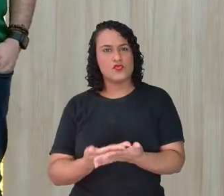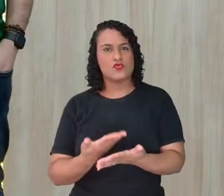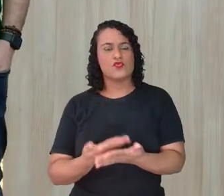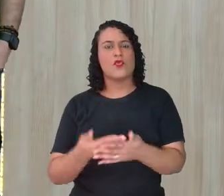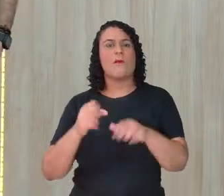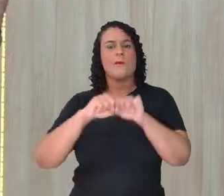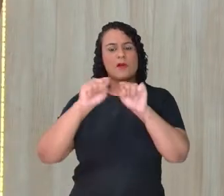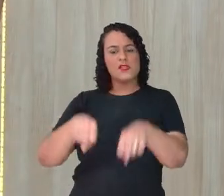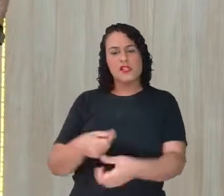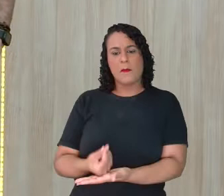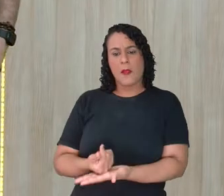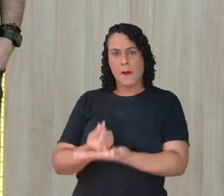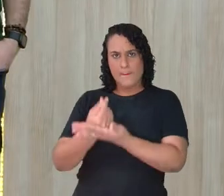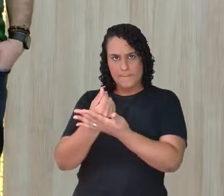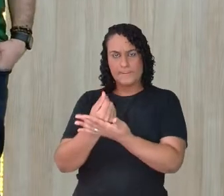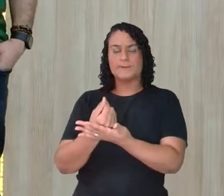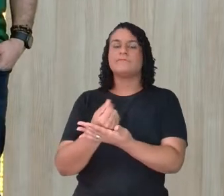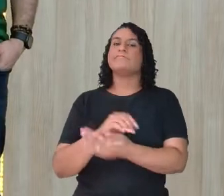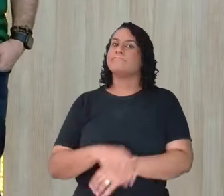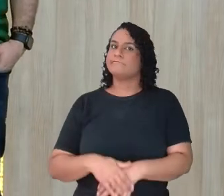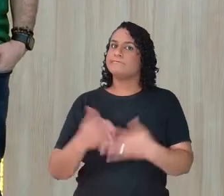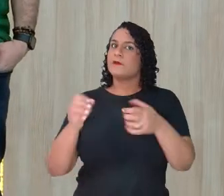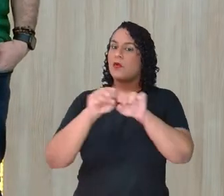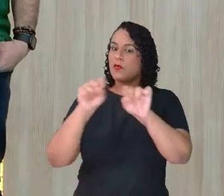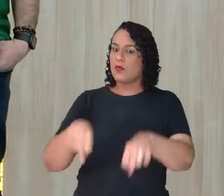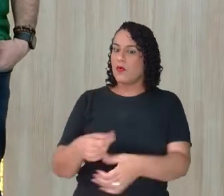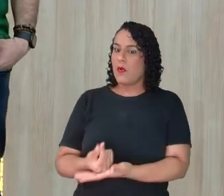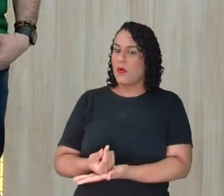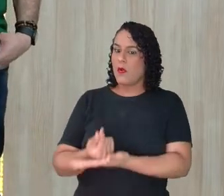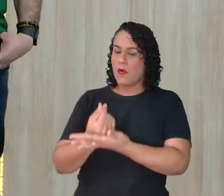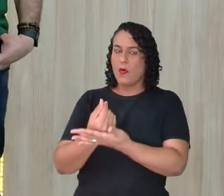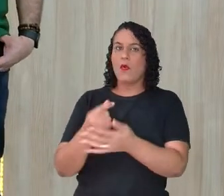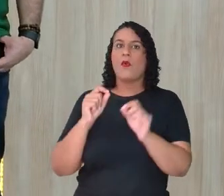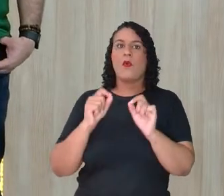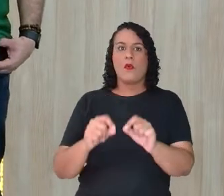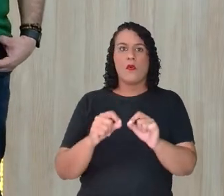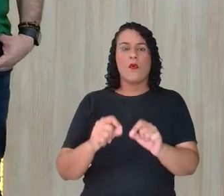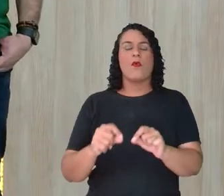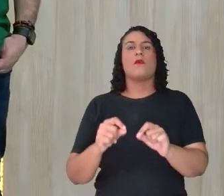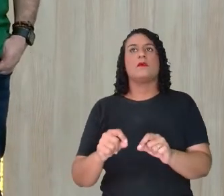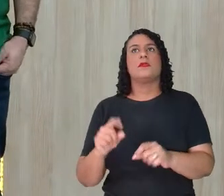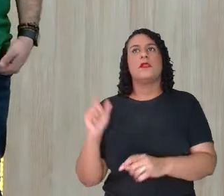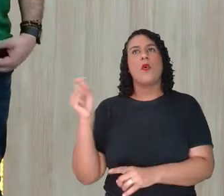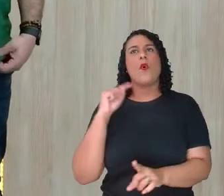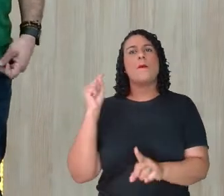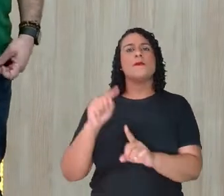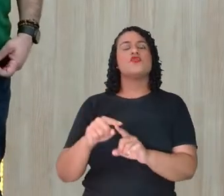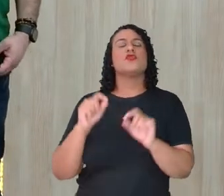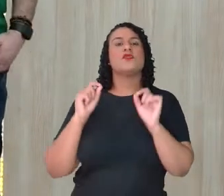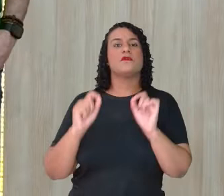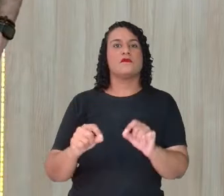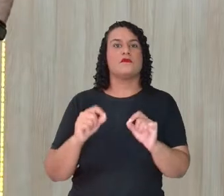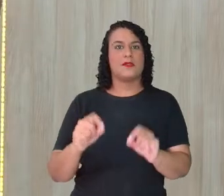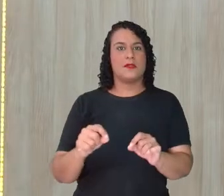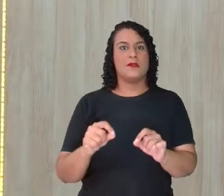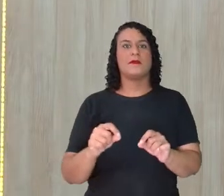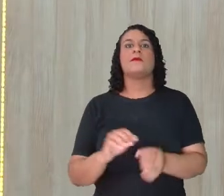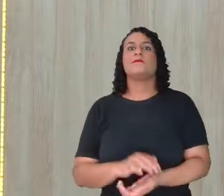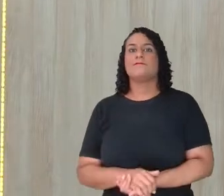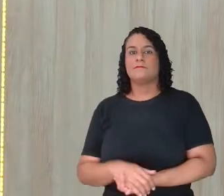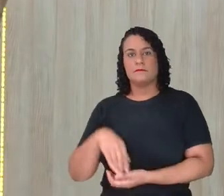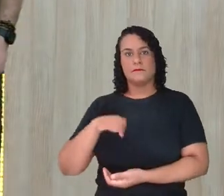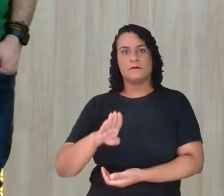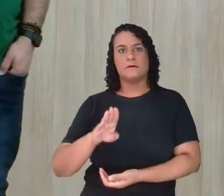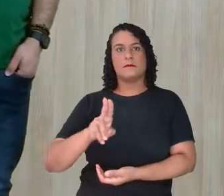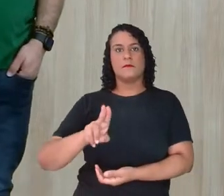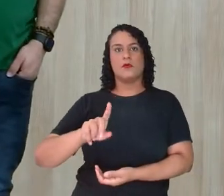a gente viu que o sistema mercantilista, né, ele tinha como uma das suas ideias a questão do